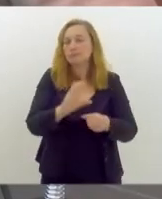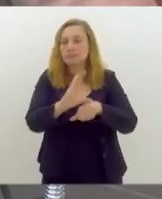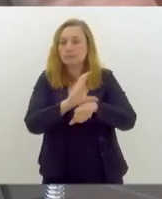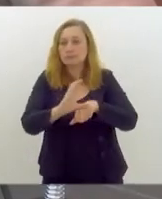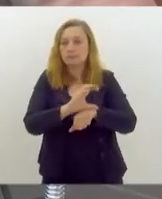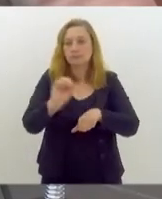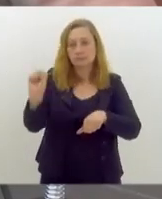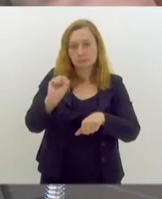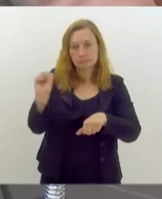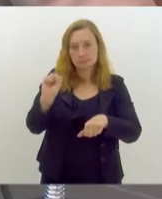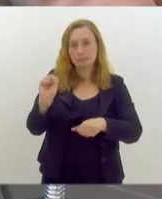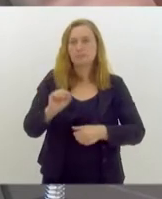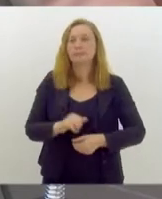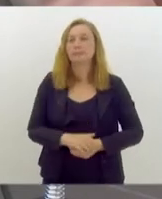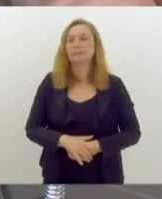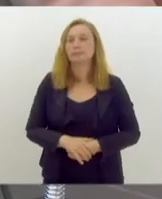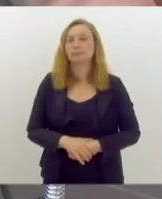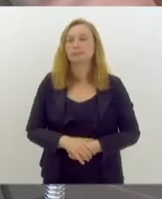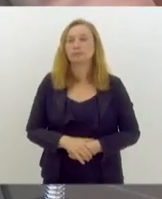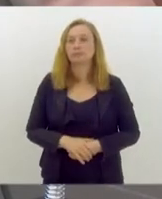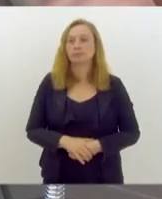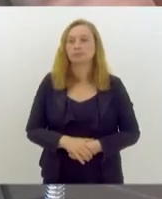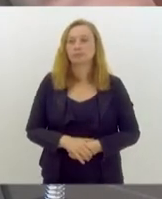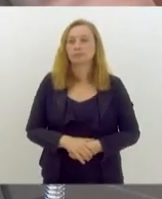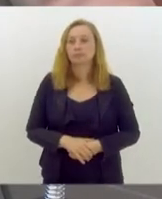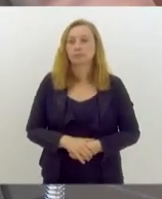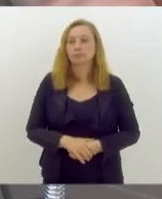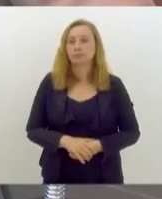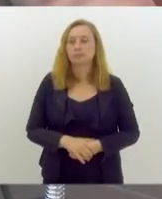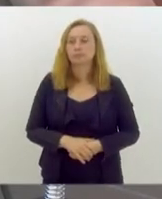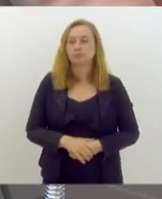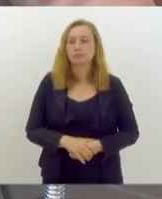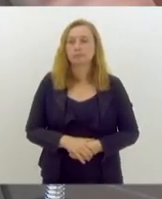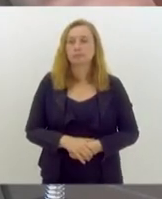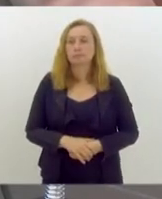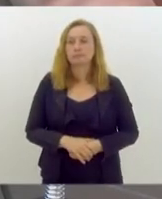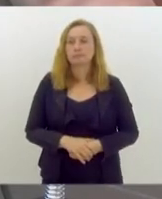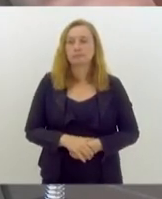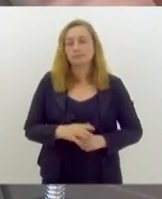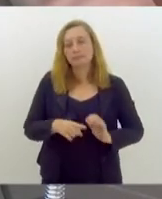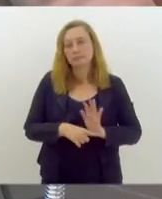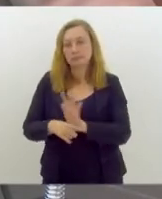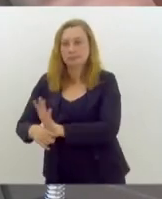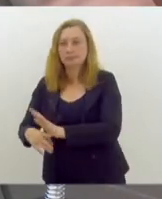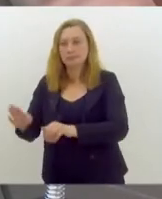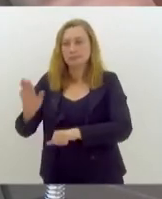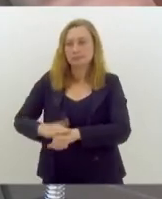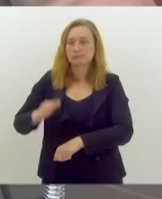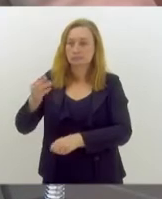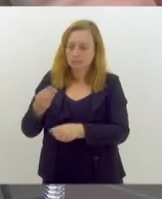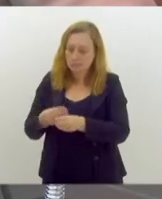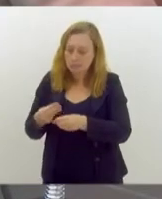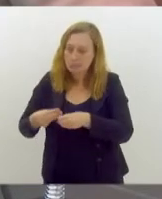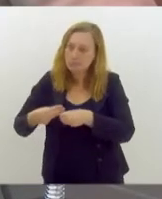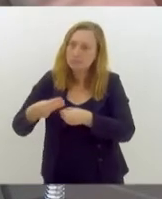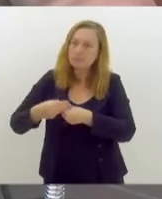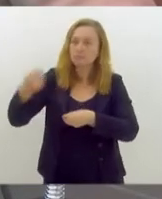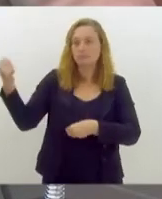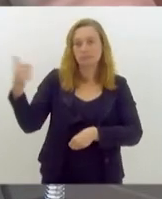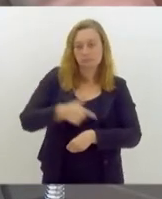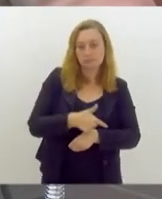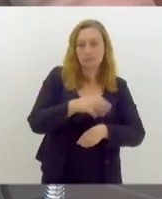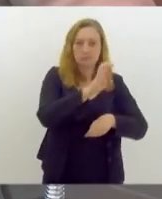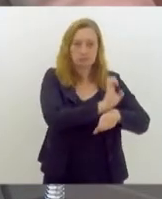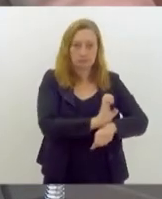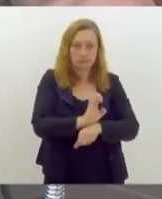88 beneficiou muito mais os municípios do que os